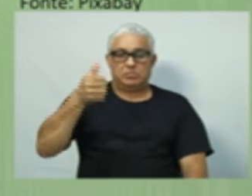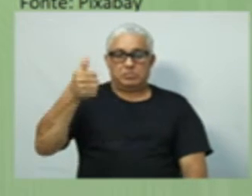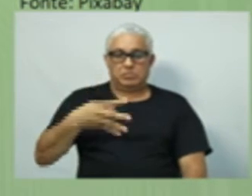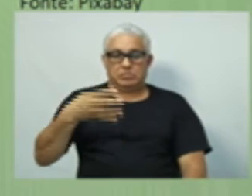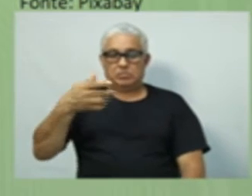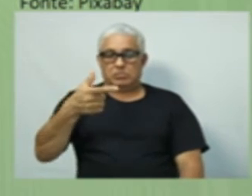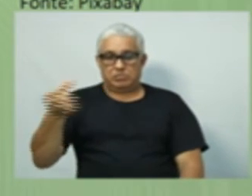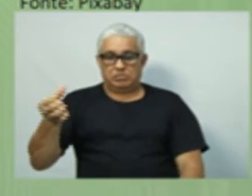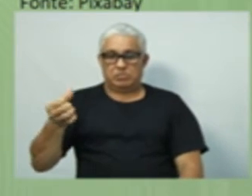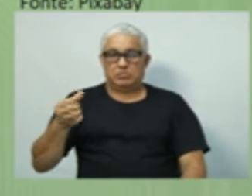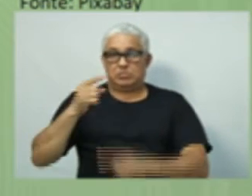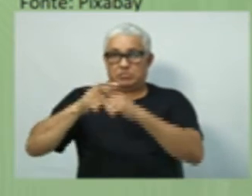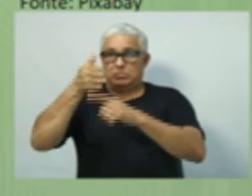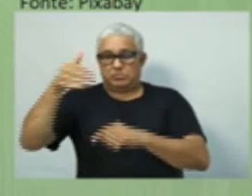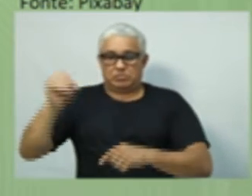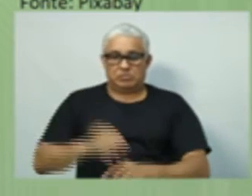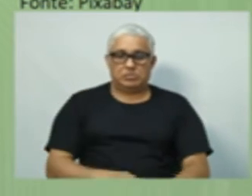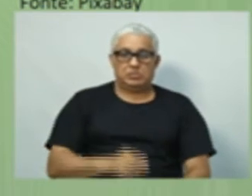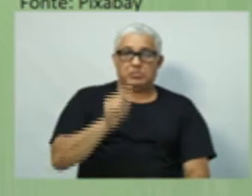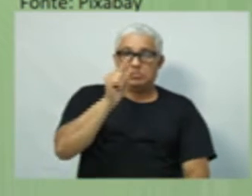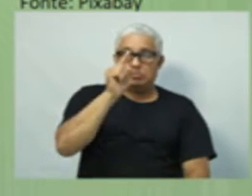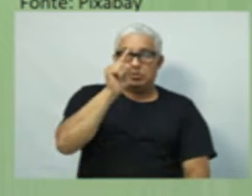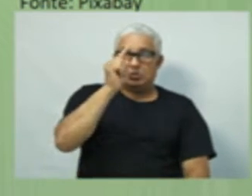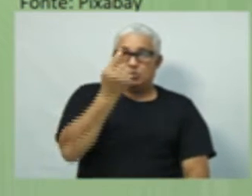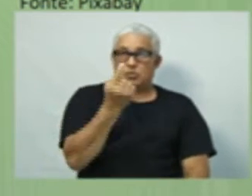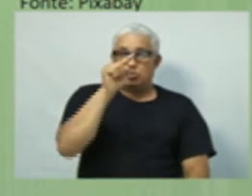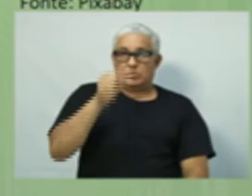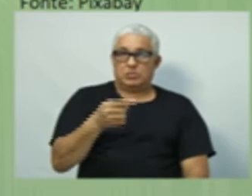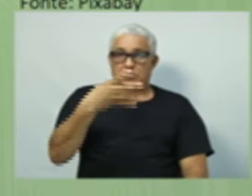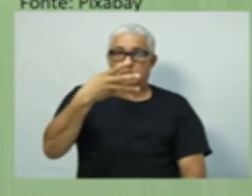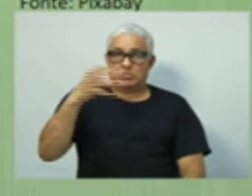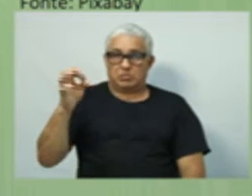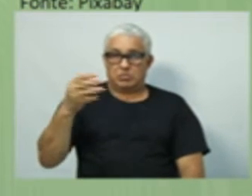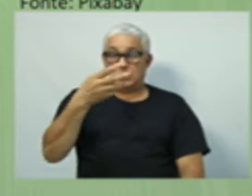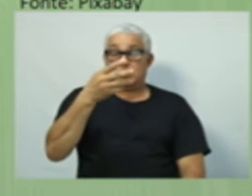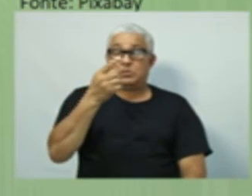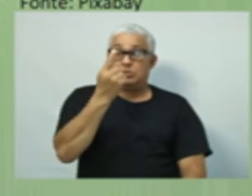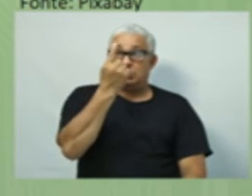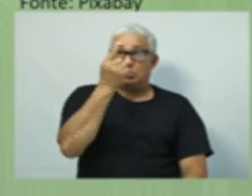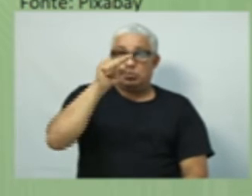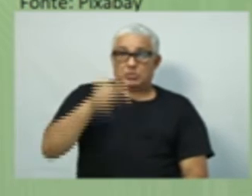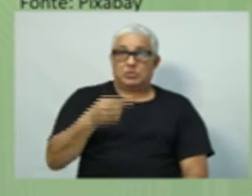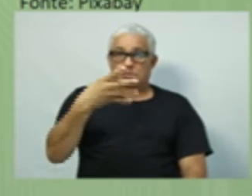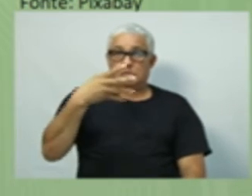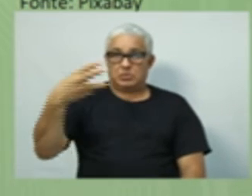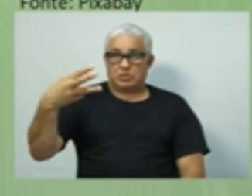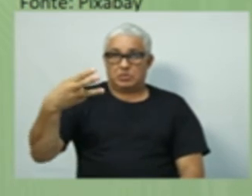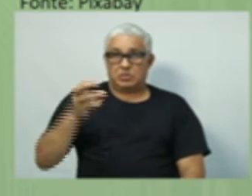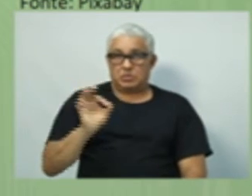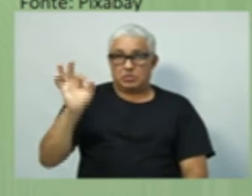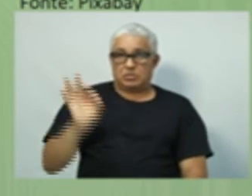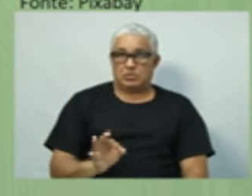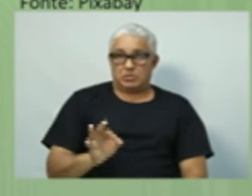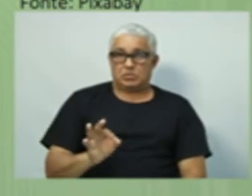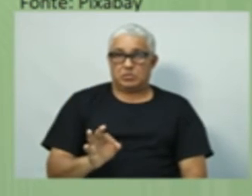100 chega no percentual de margem líquida e não bruto aqui em baixo tá margem líquida de